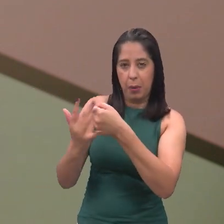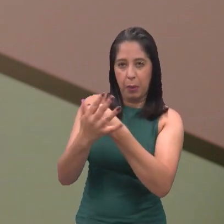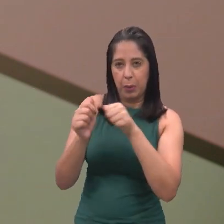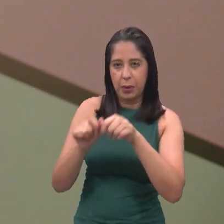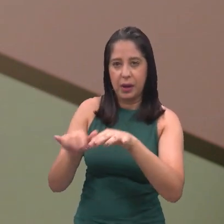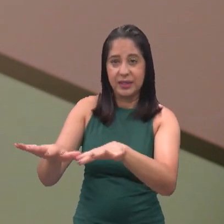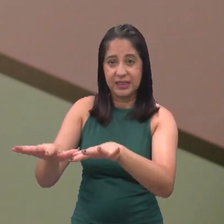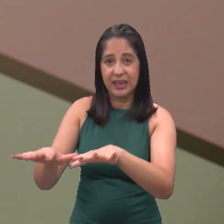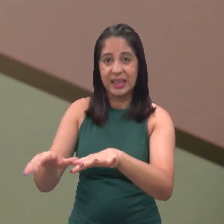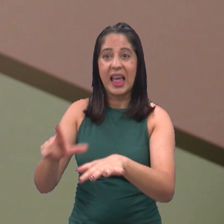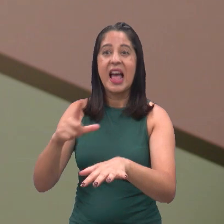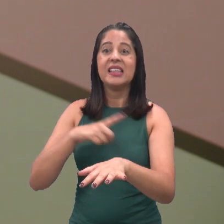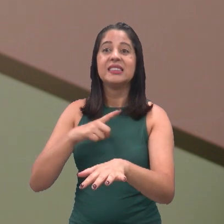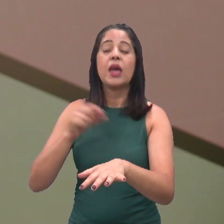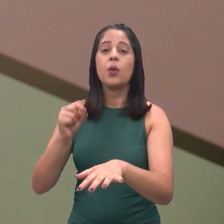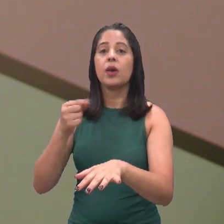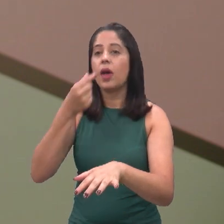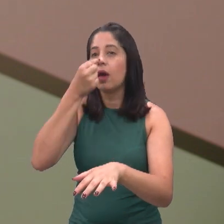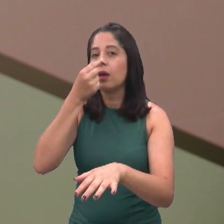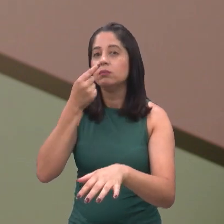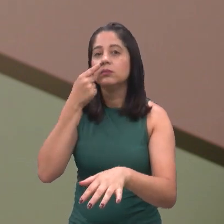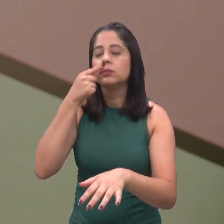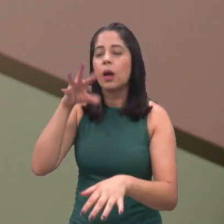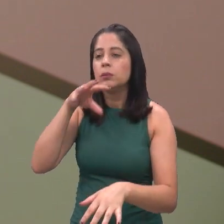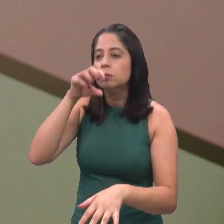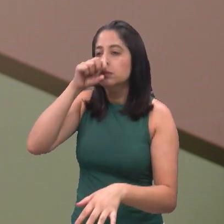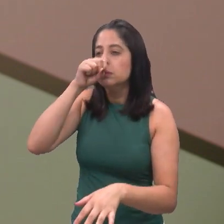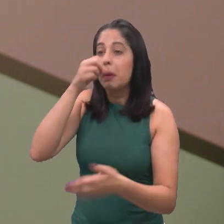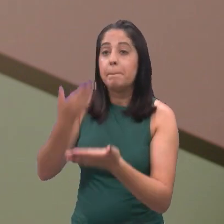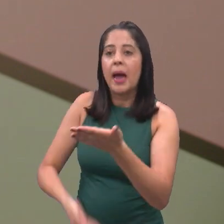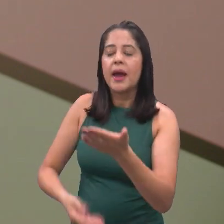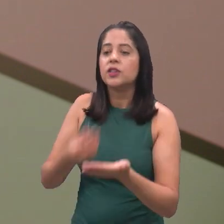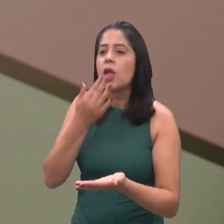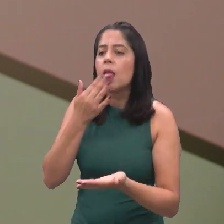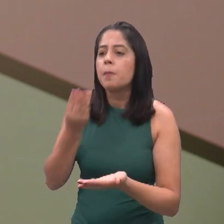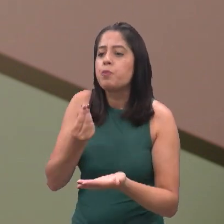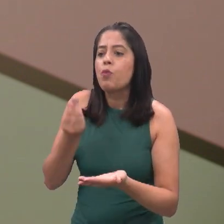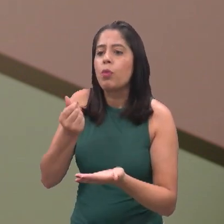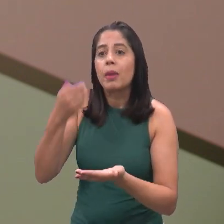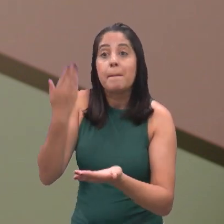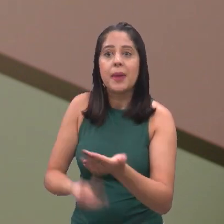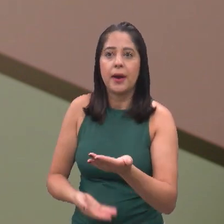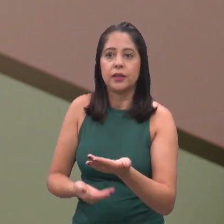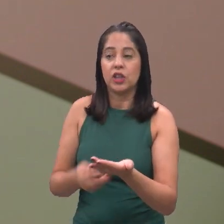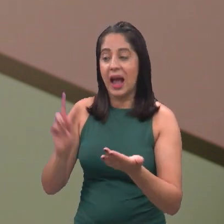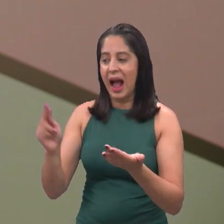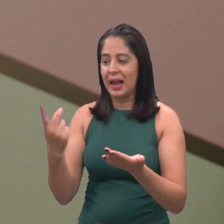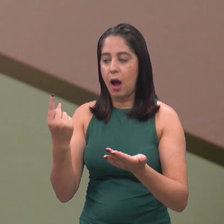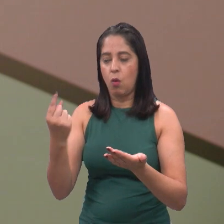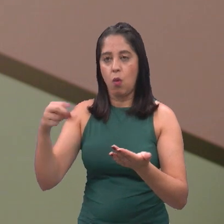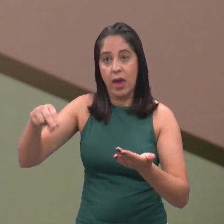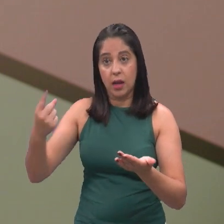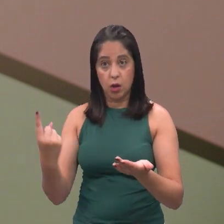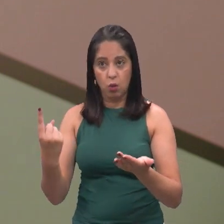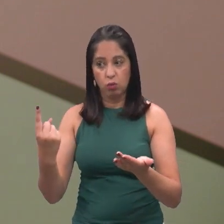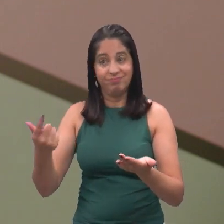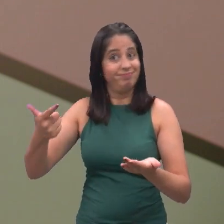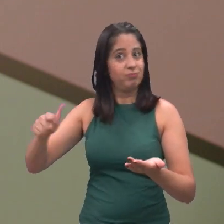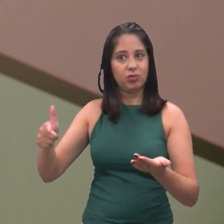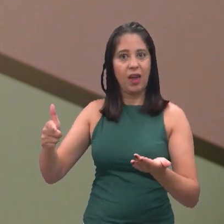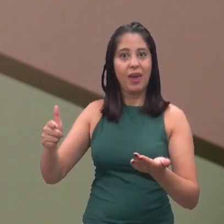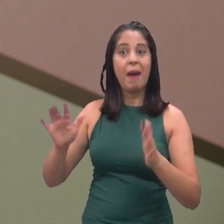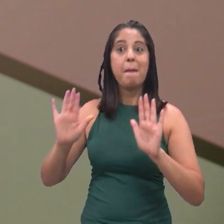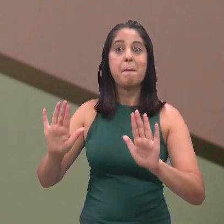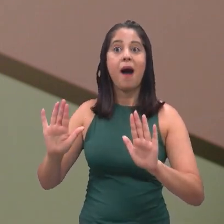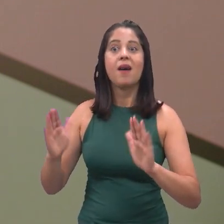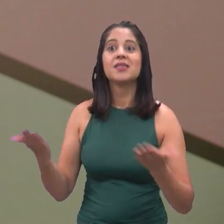olfato, perdia paladar, e a influenza não dá tanto isso, mas com as diversas variações que o vírus provocou, Hoje